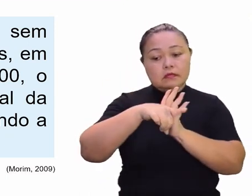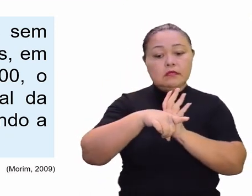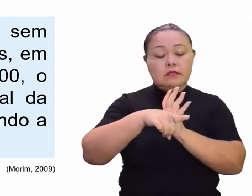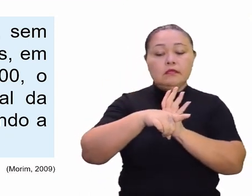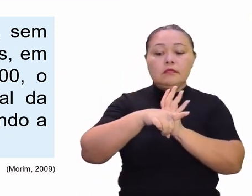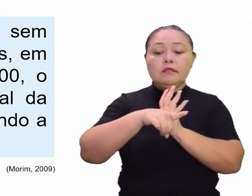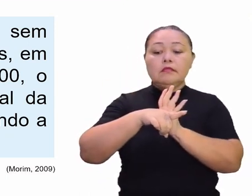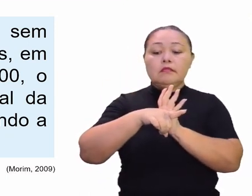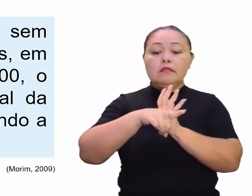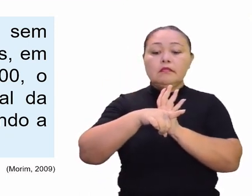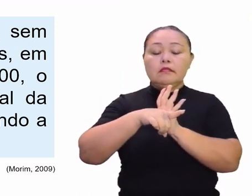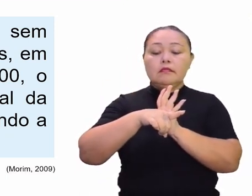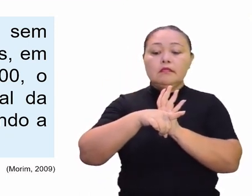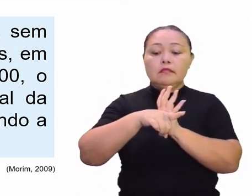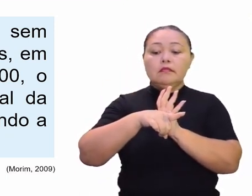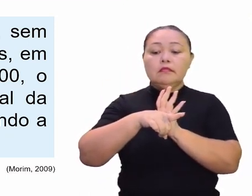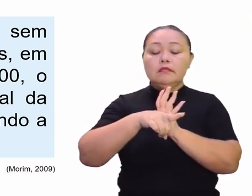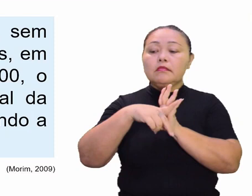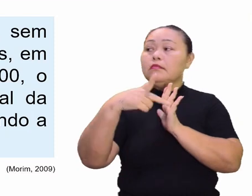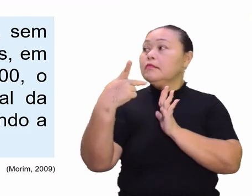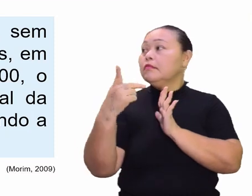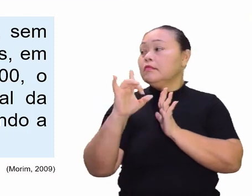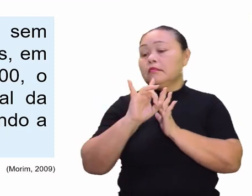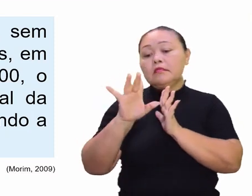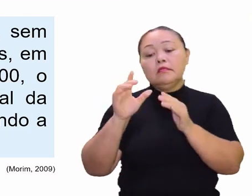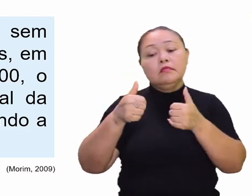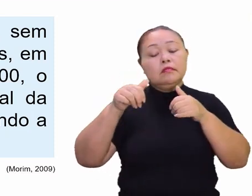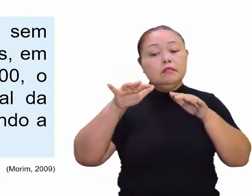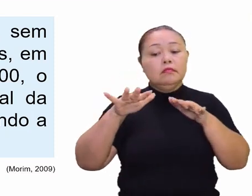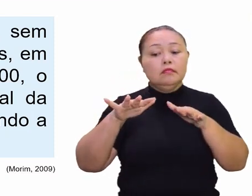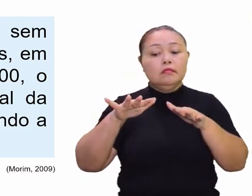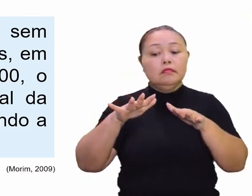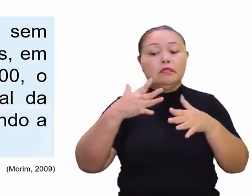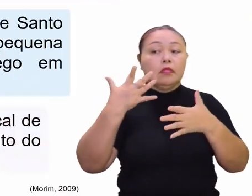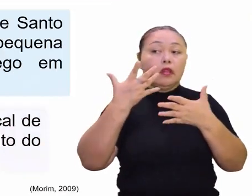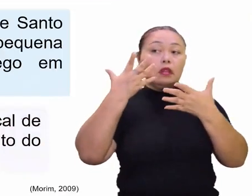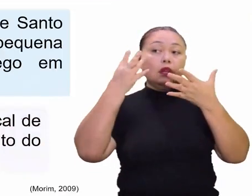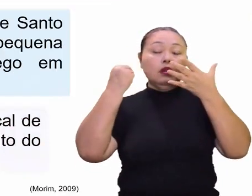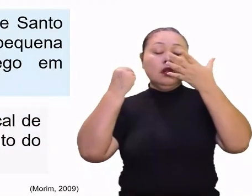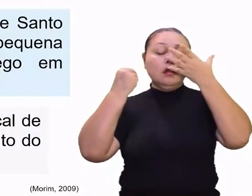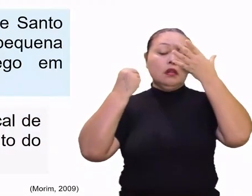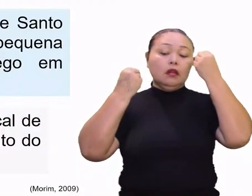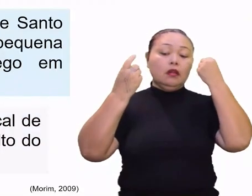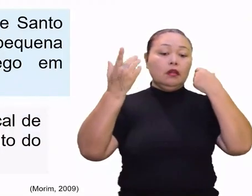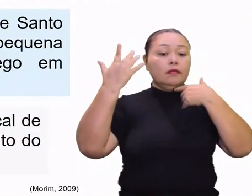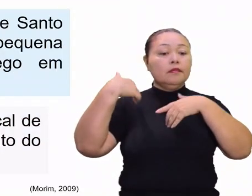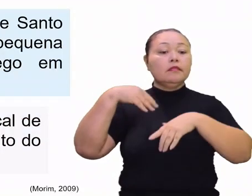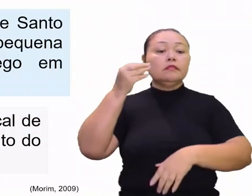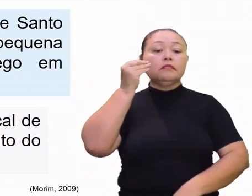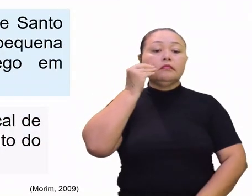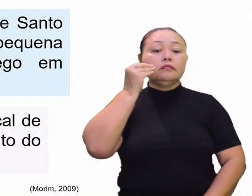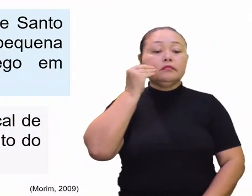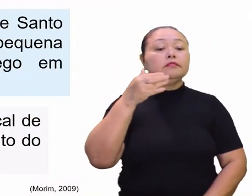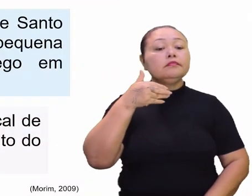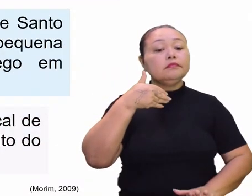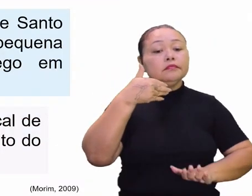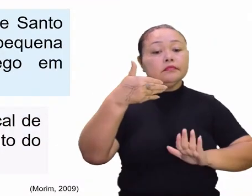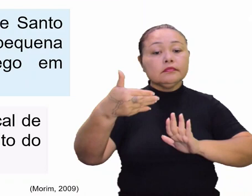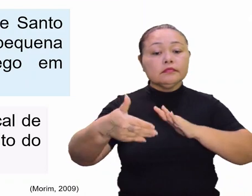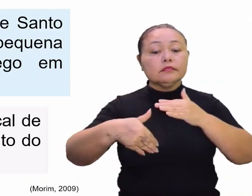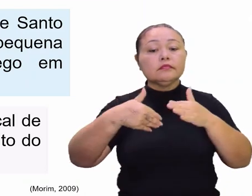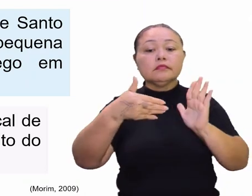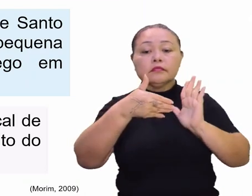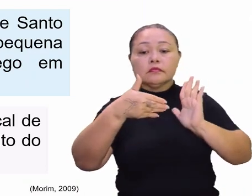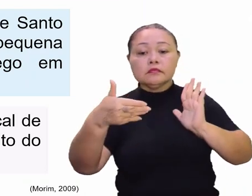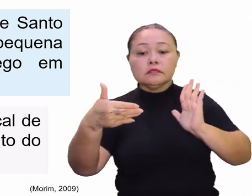Mamoré foi só ficando no esquecimento, que a gente vai verificar. Então, durante